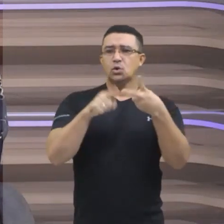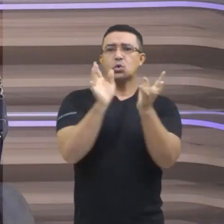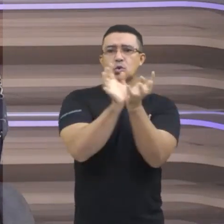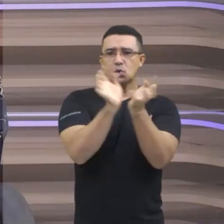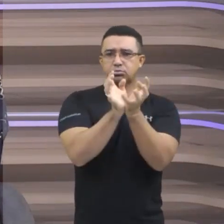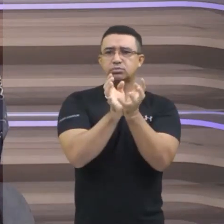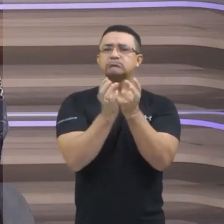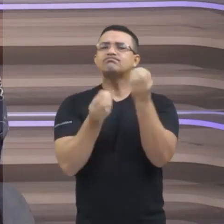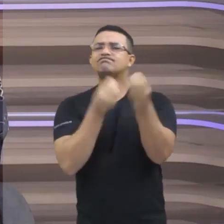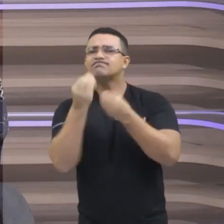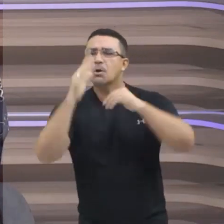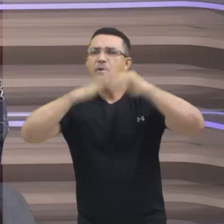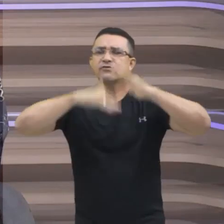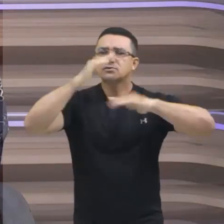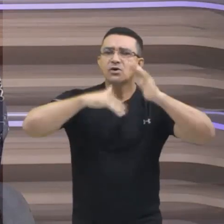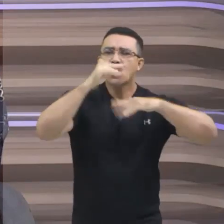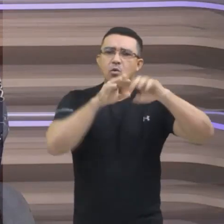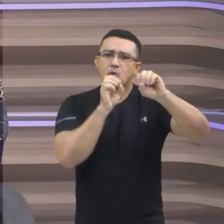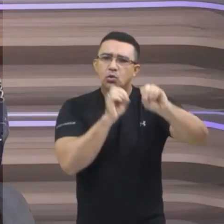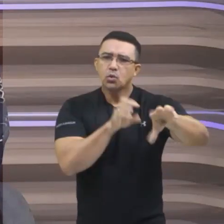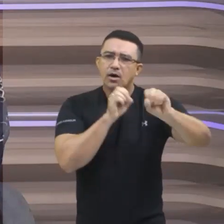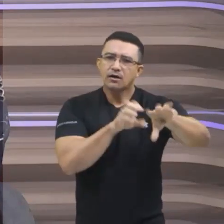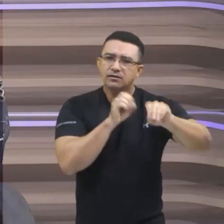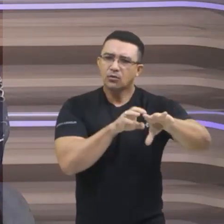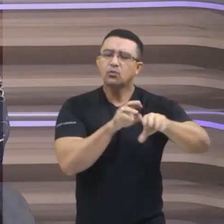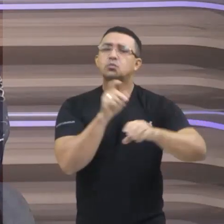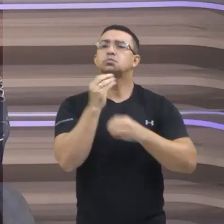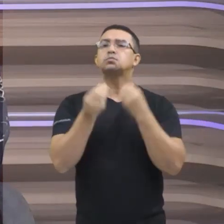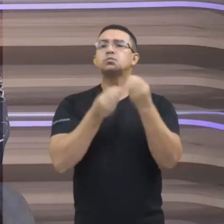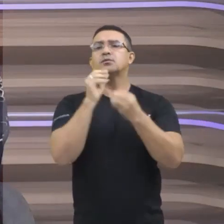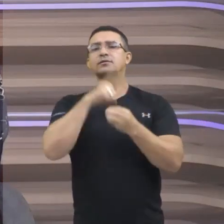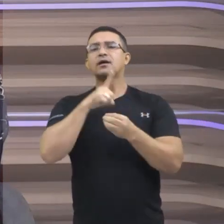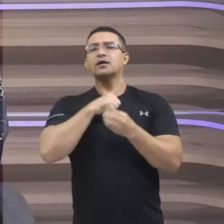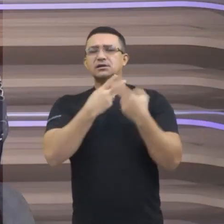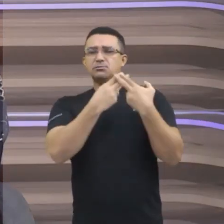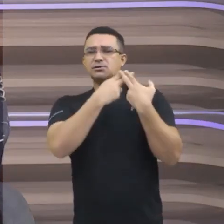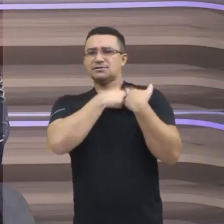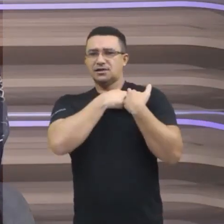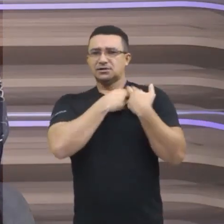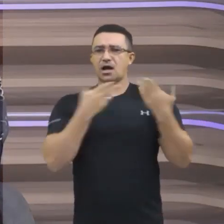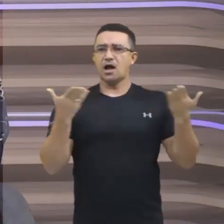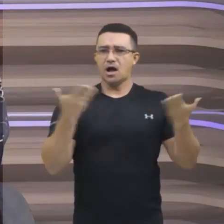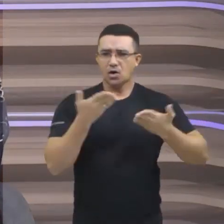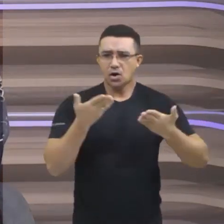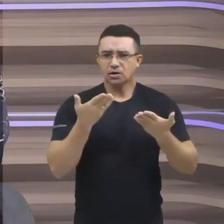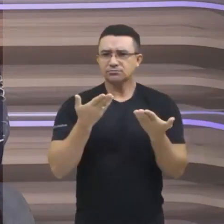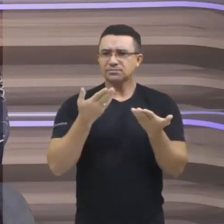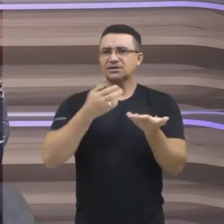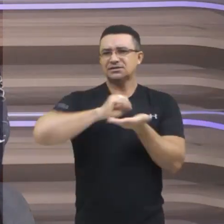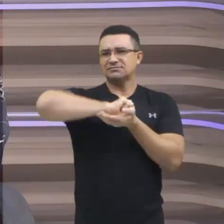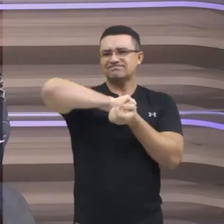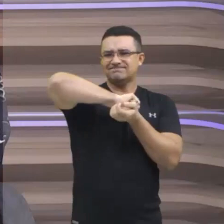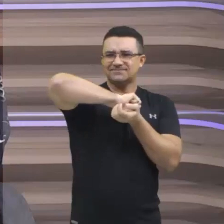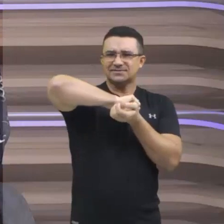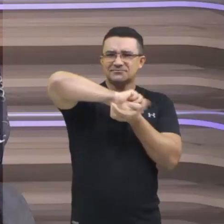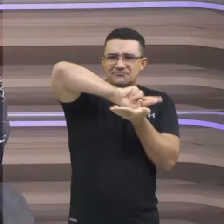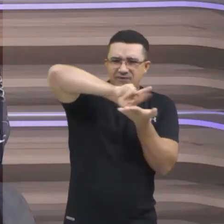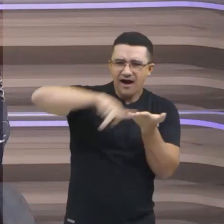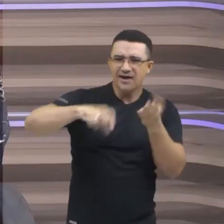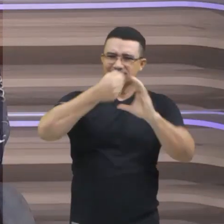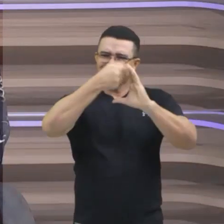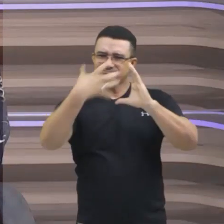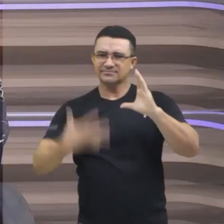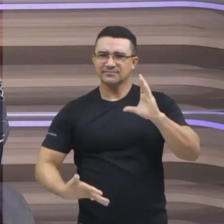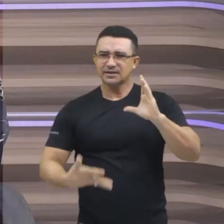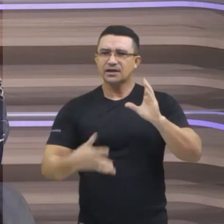estão principalmente tendo um papel fundamental nesse momento em vários aspectos. Um dos aspectos